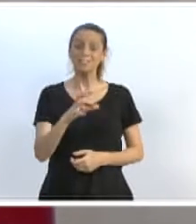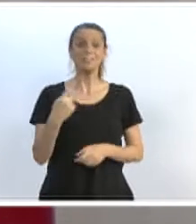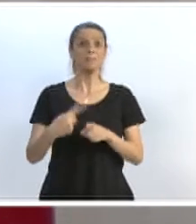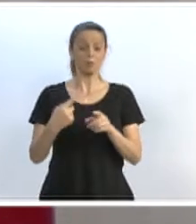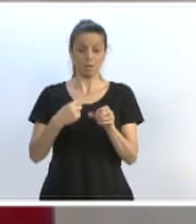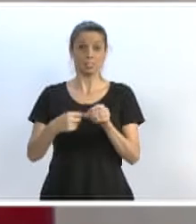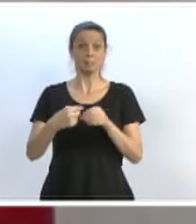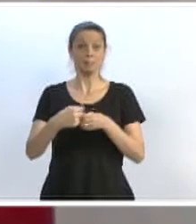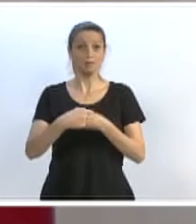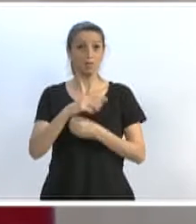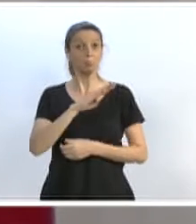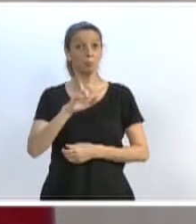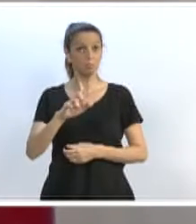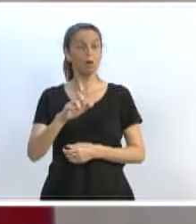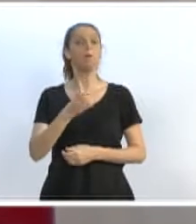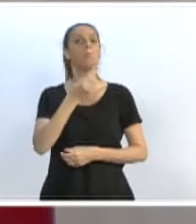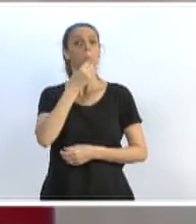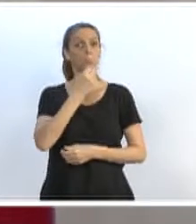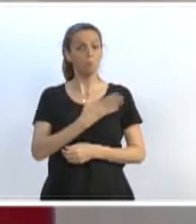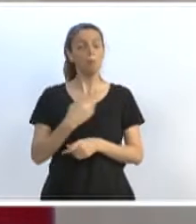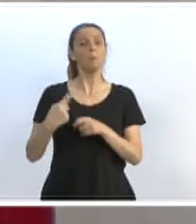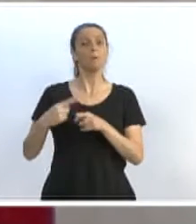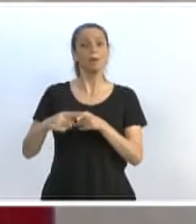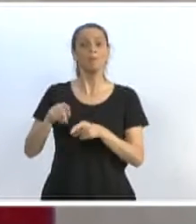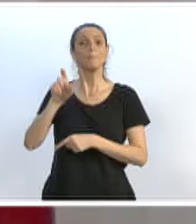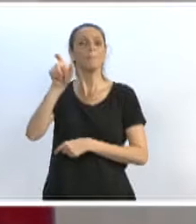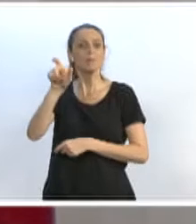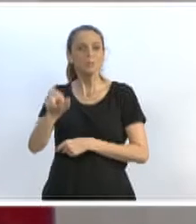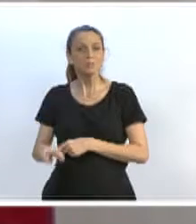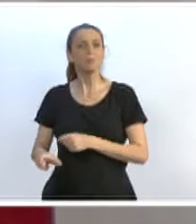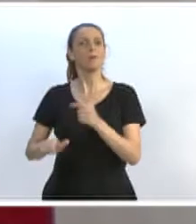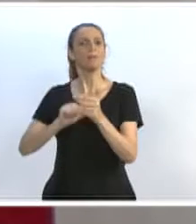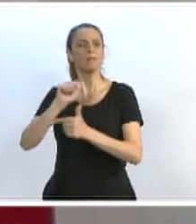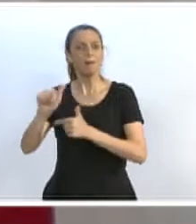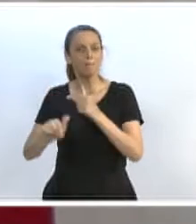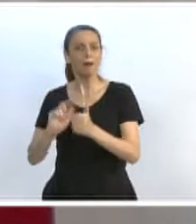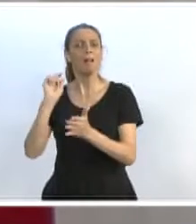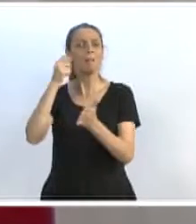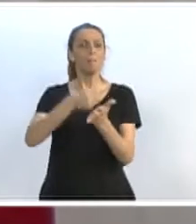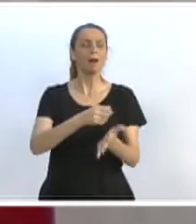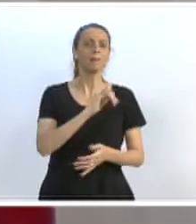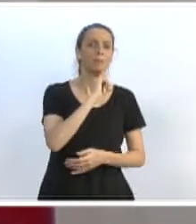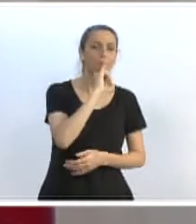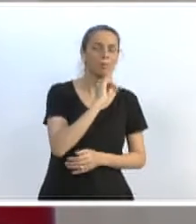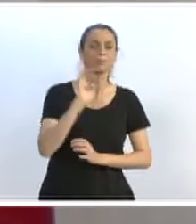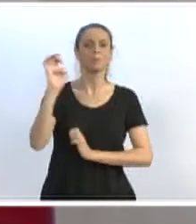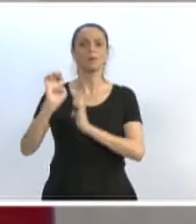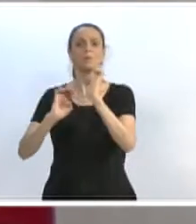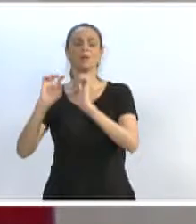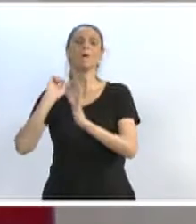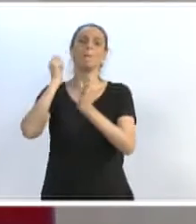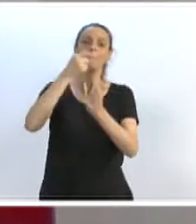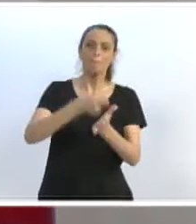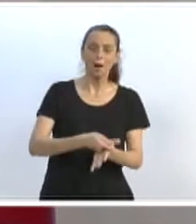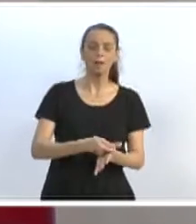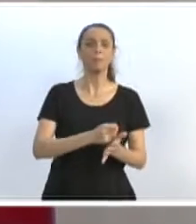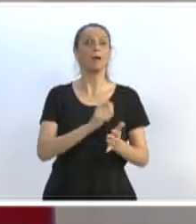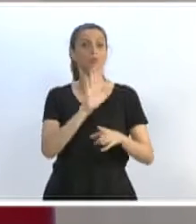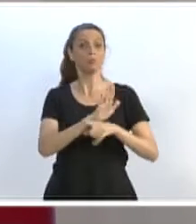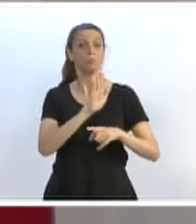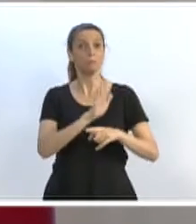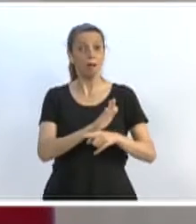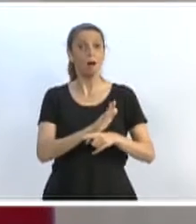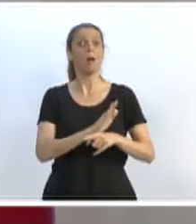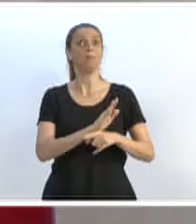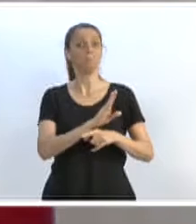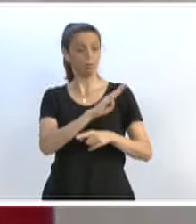anda por si própria, que o trabalhador, que o empresário custa tanto a fazer a valorização da nossa gente, fazer o